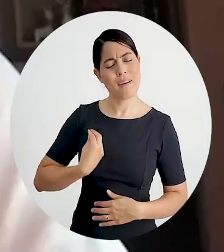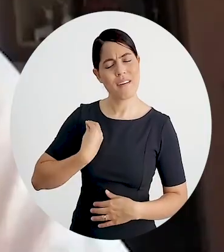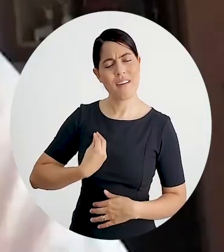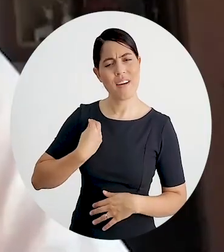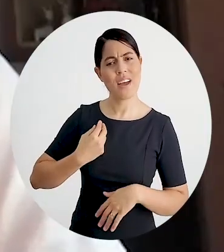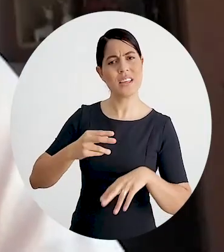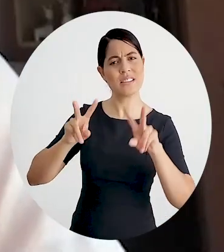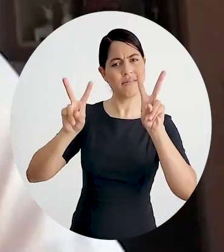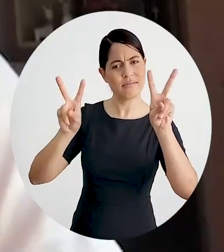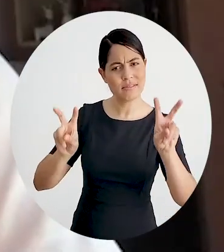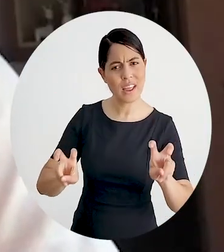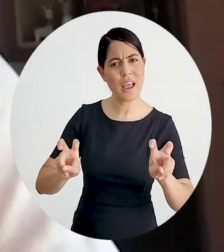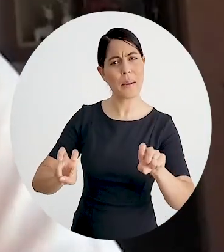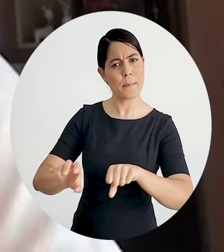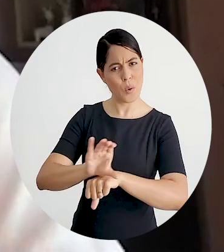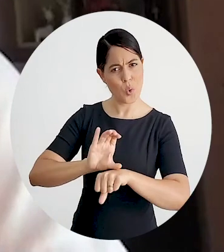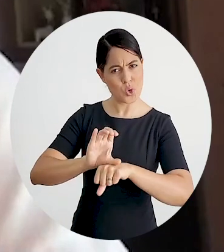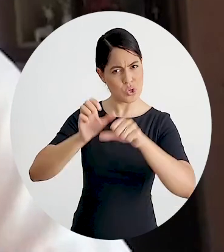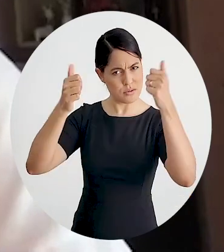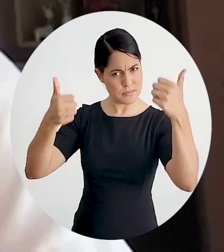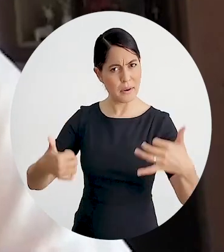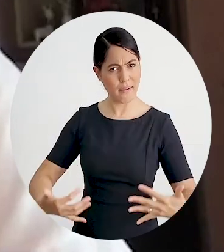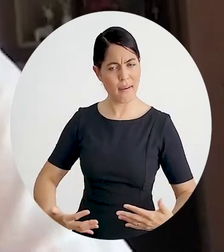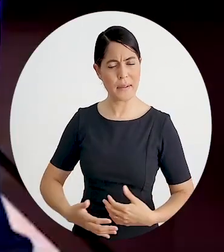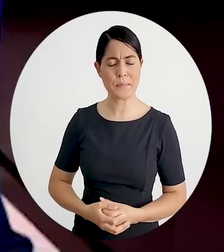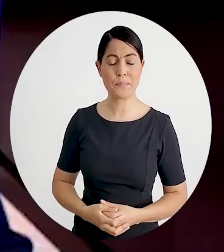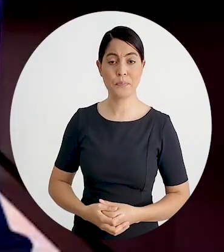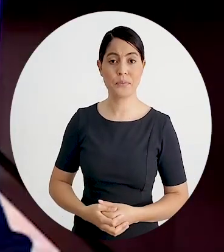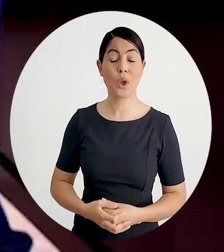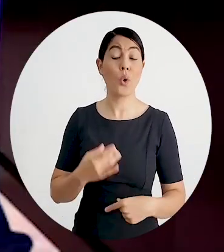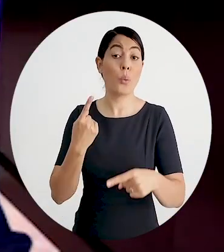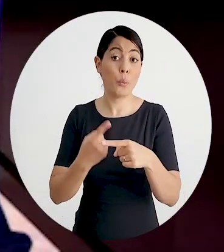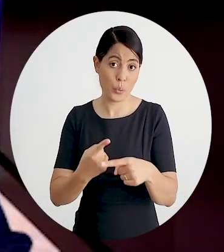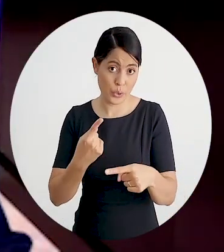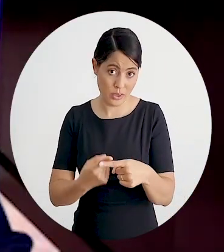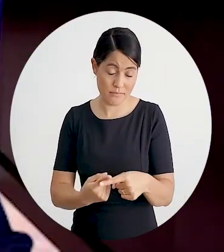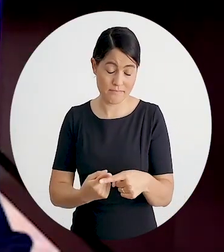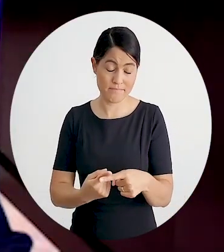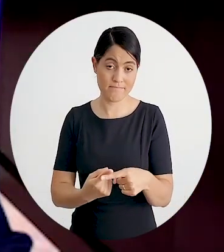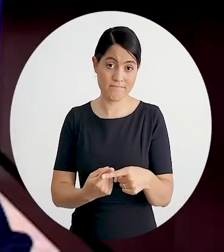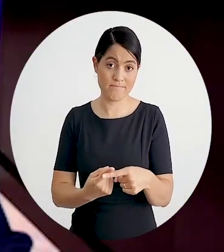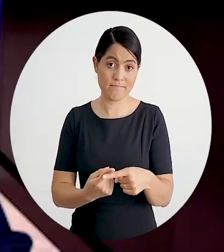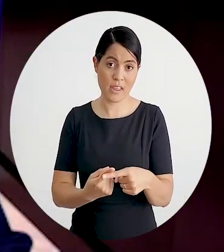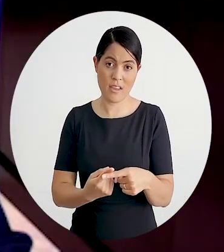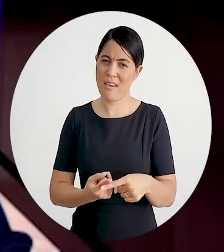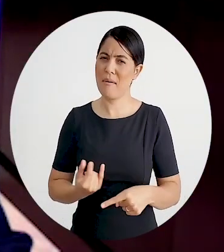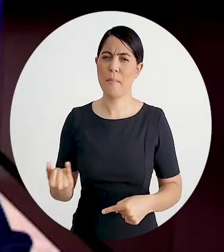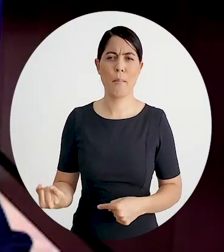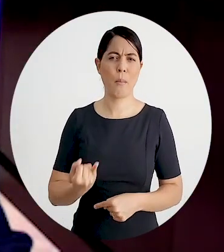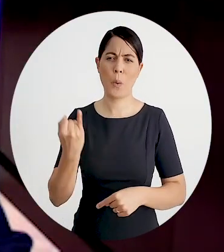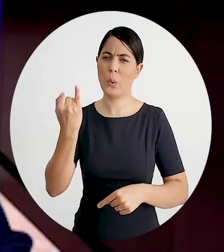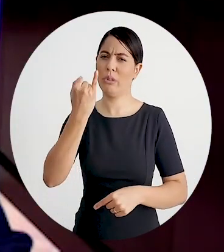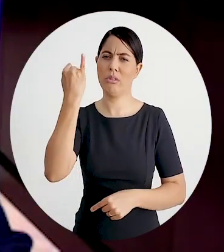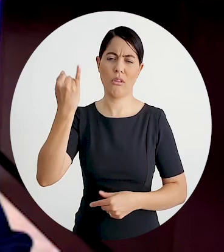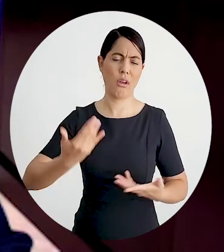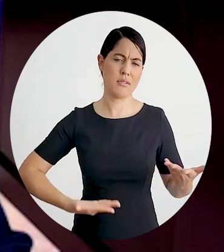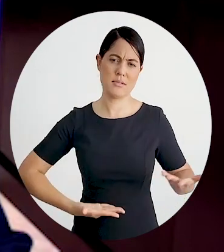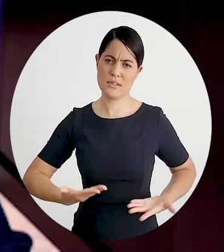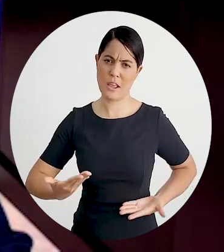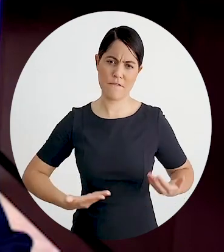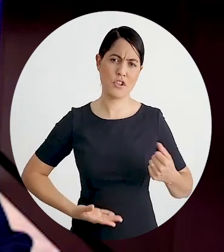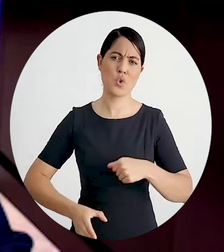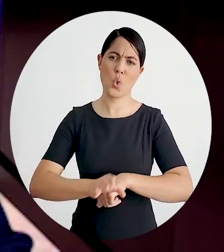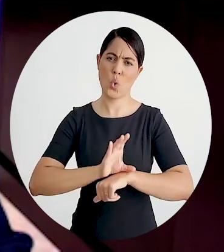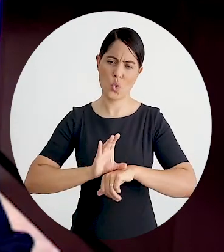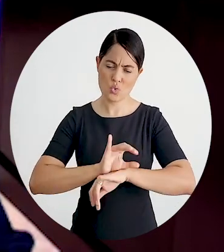de participar desta importante temática, principalmente porque é um serviço muito importante